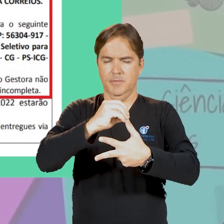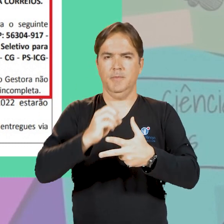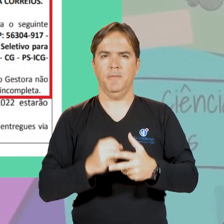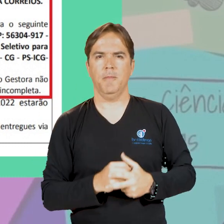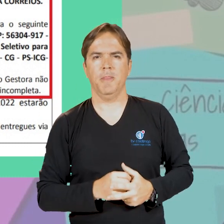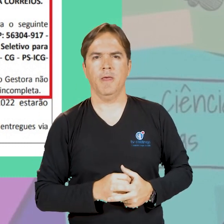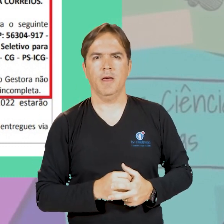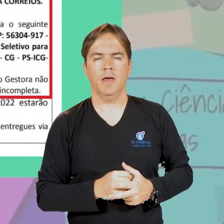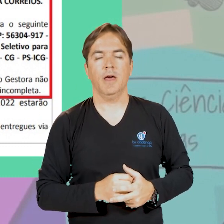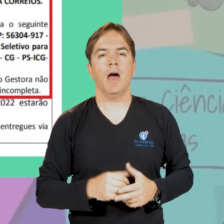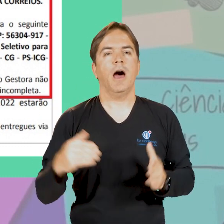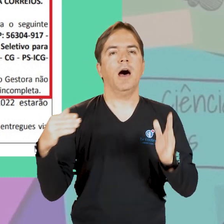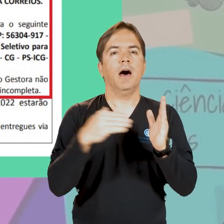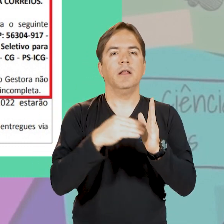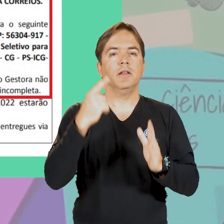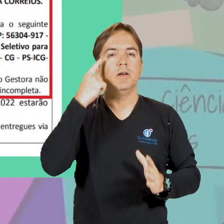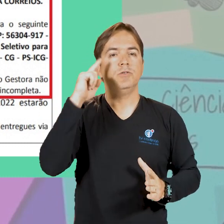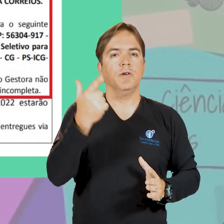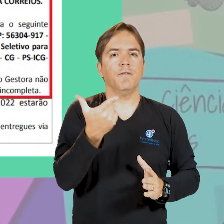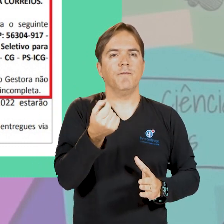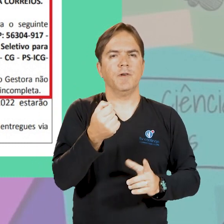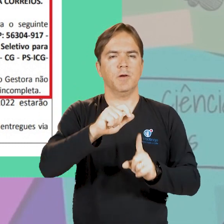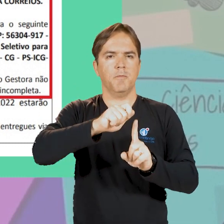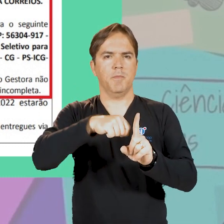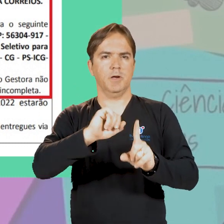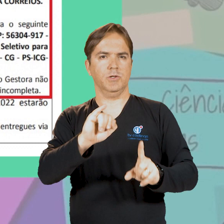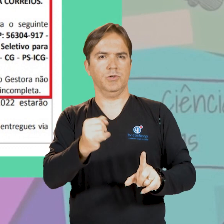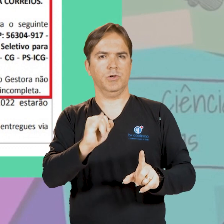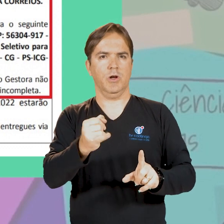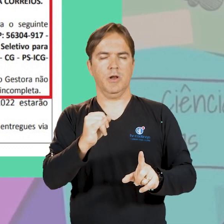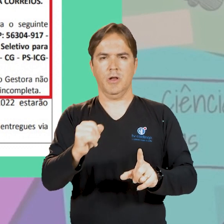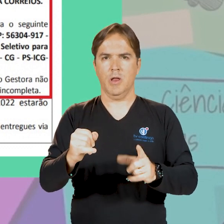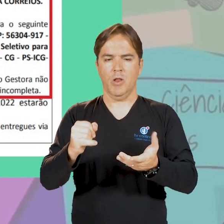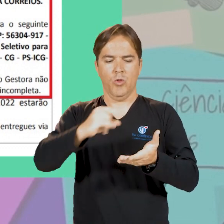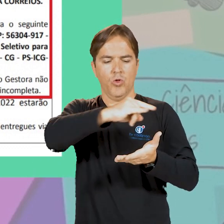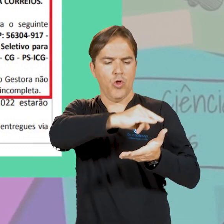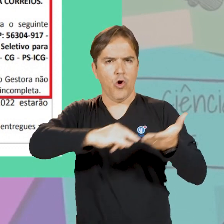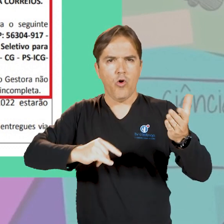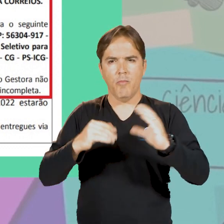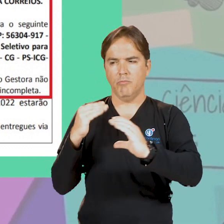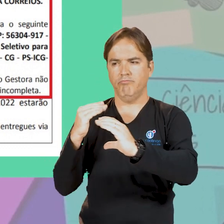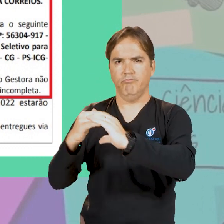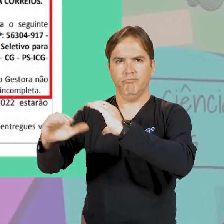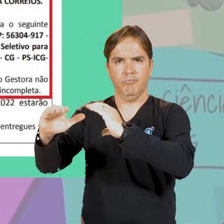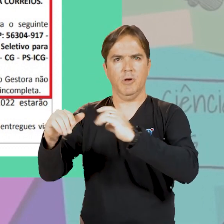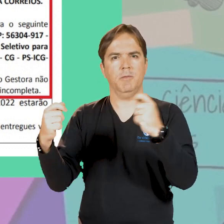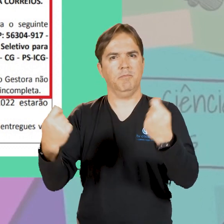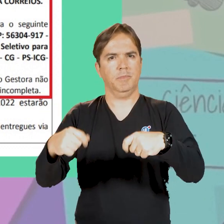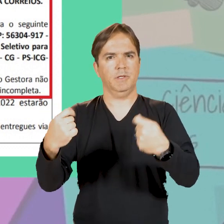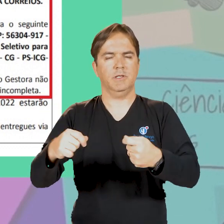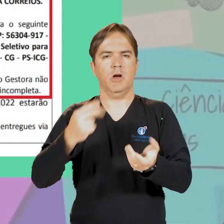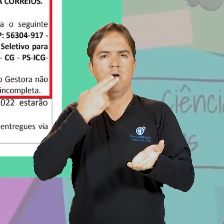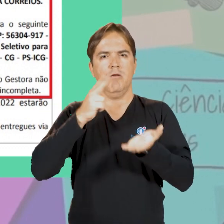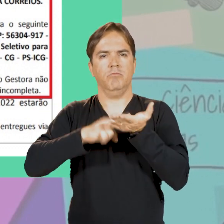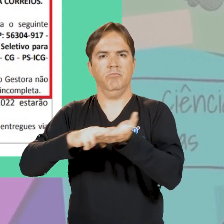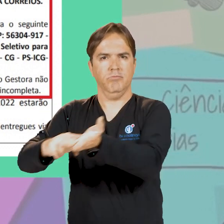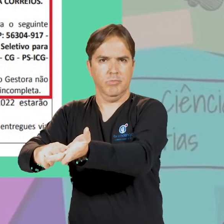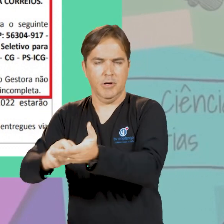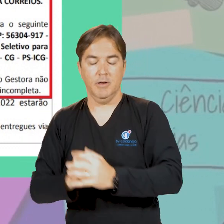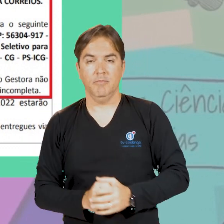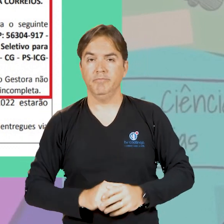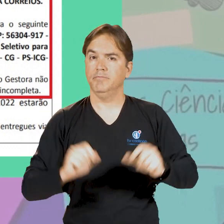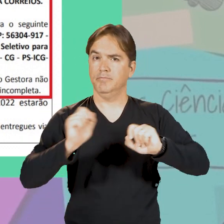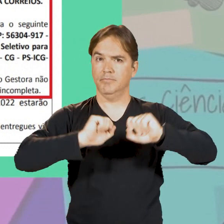o Sisu tem até 20 de Janeiro para encaminhar os documentos de matrícula via Correios mas